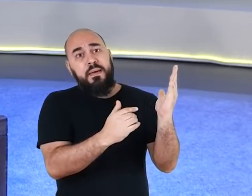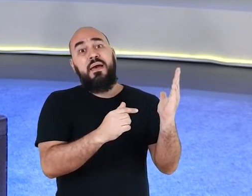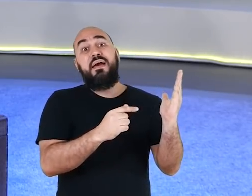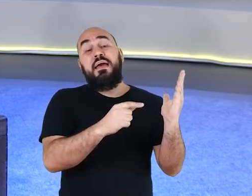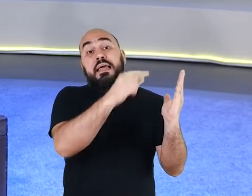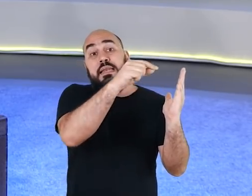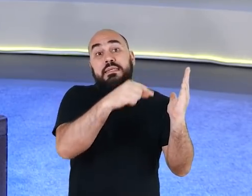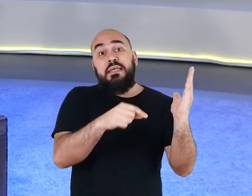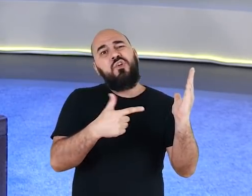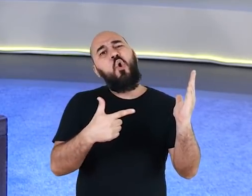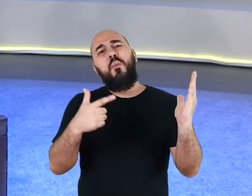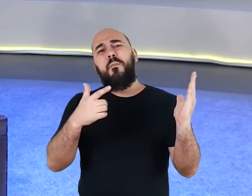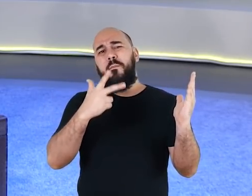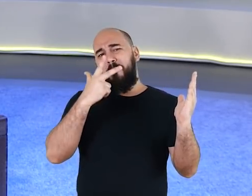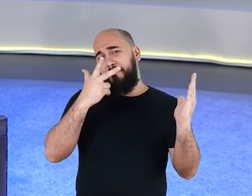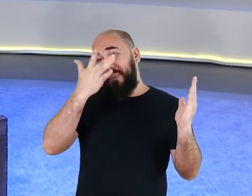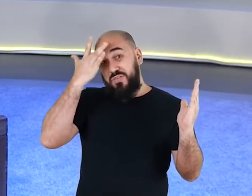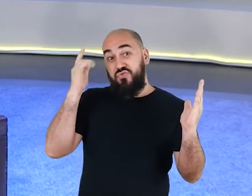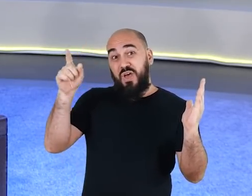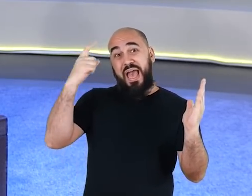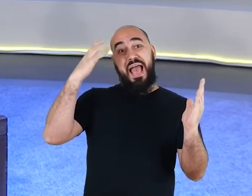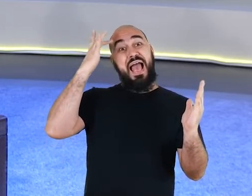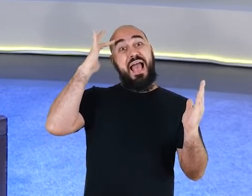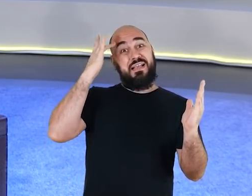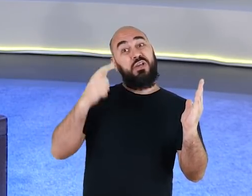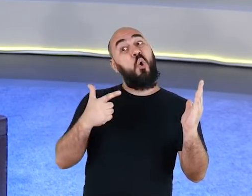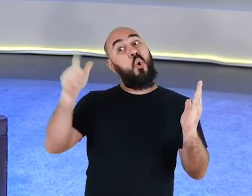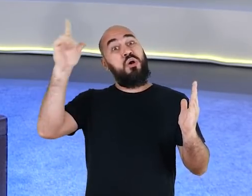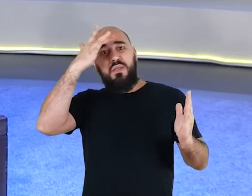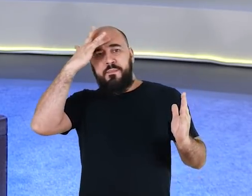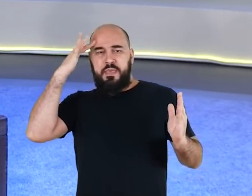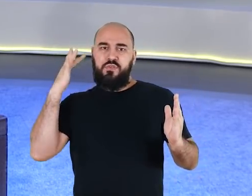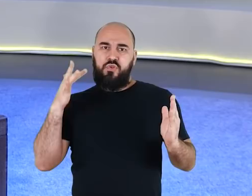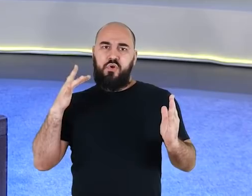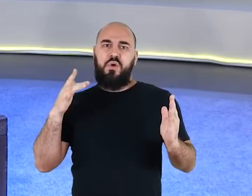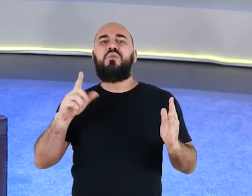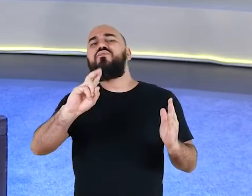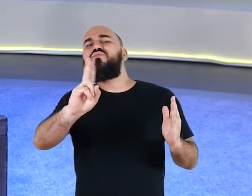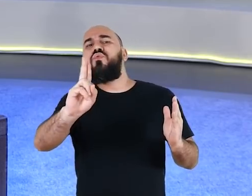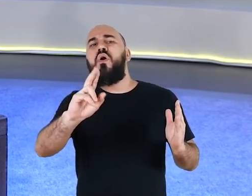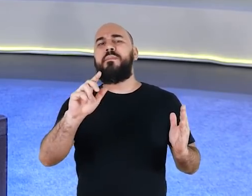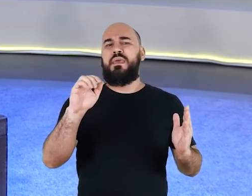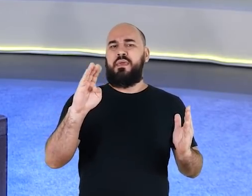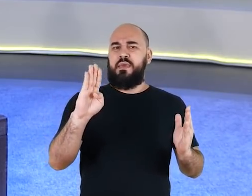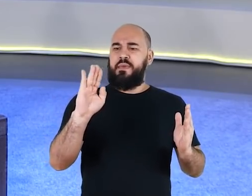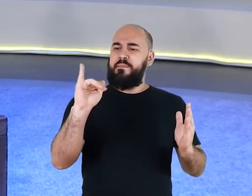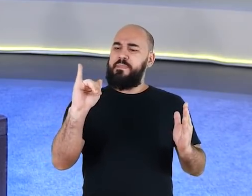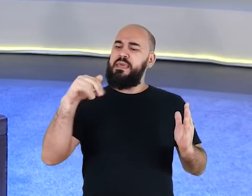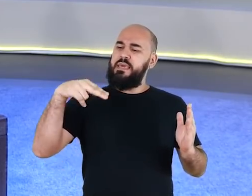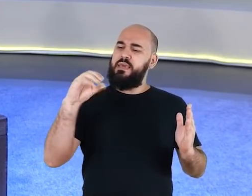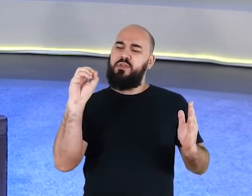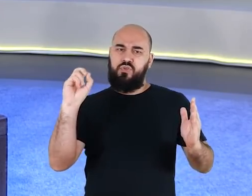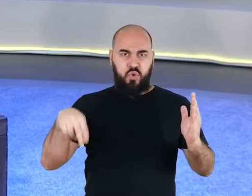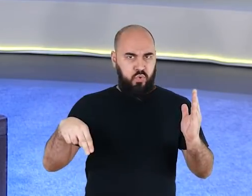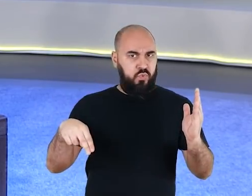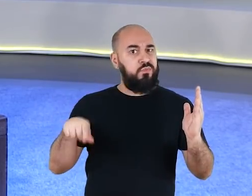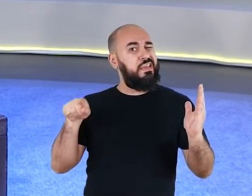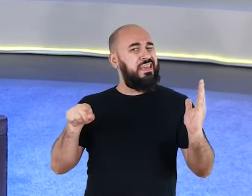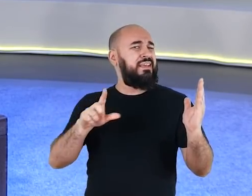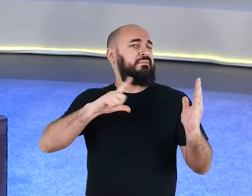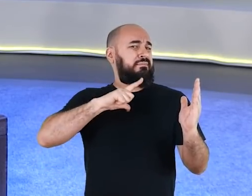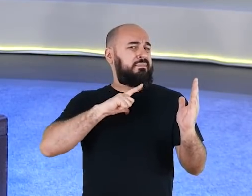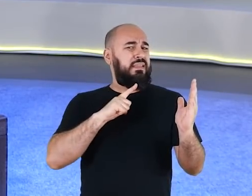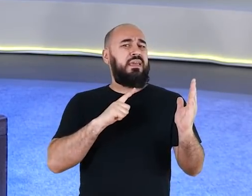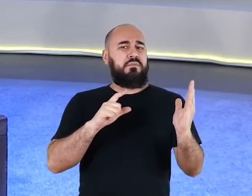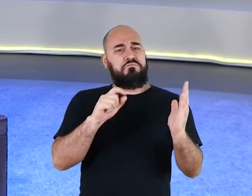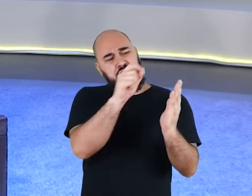escritor que viveu até antes de Antípatros. O nome desse escritor seria Fílon de Bizâncio. Ele é citado nos